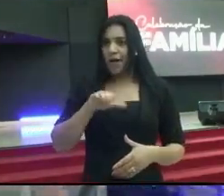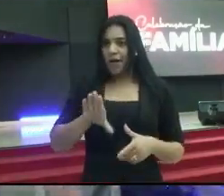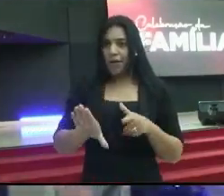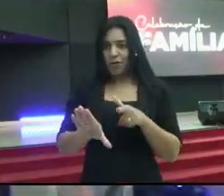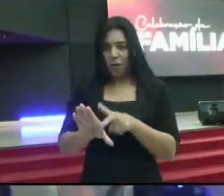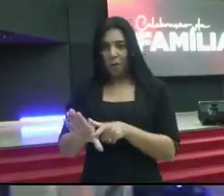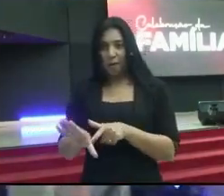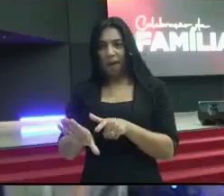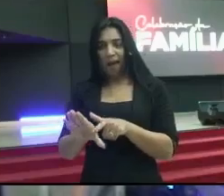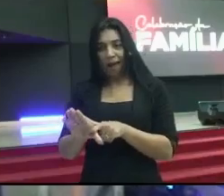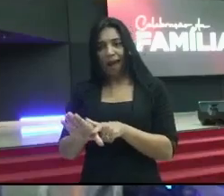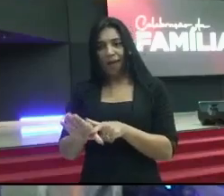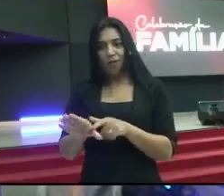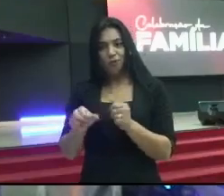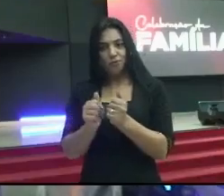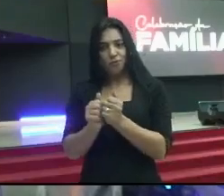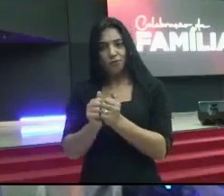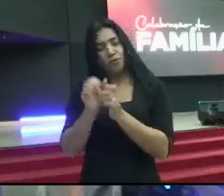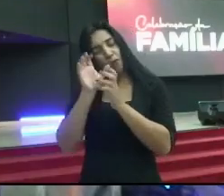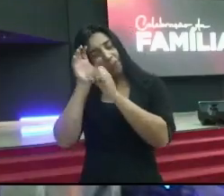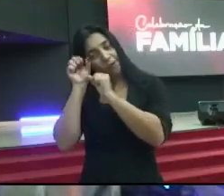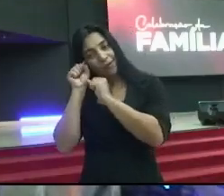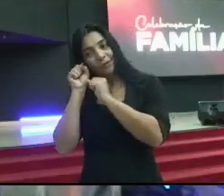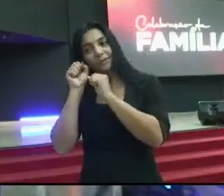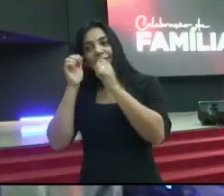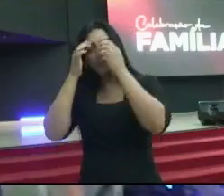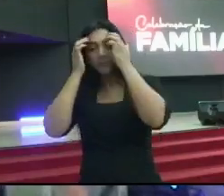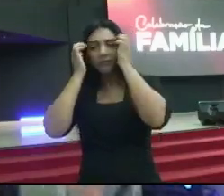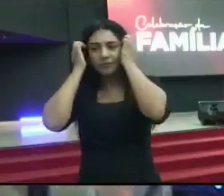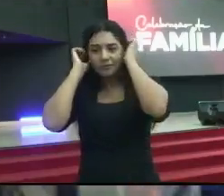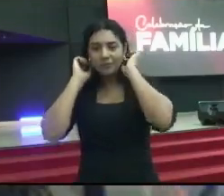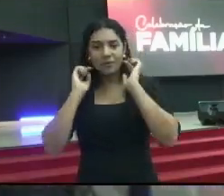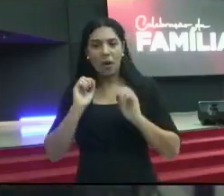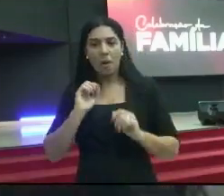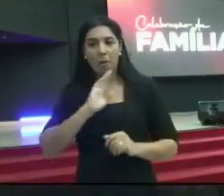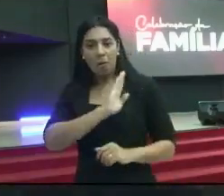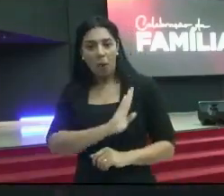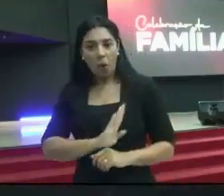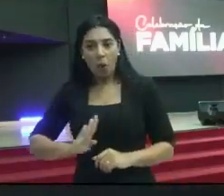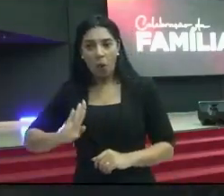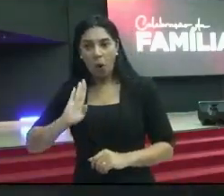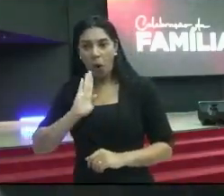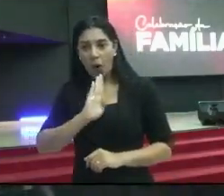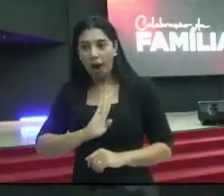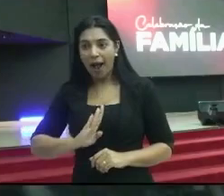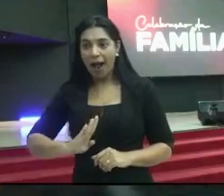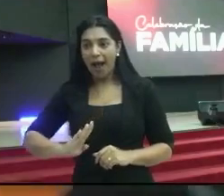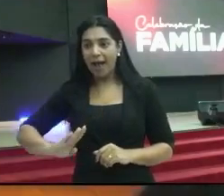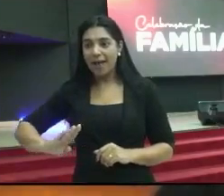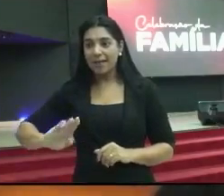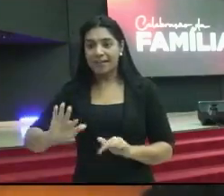Ruth nos pés de Boaz. E